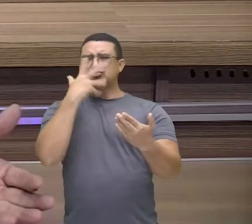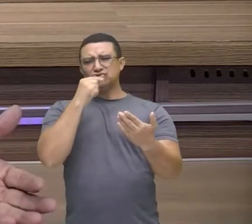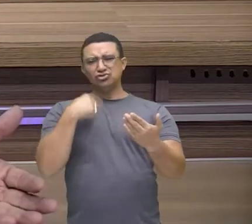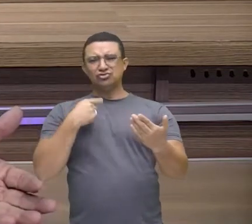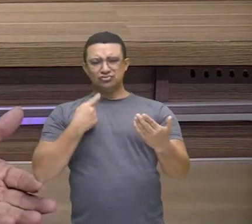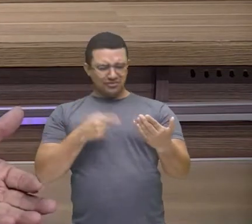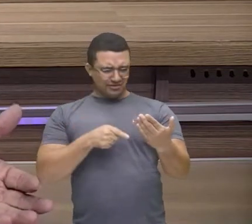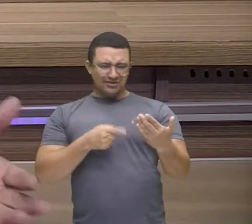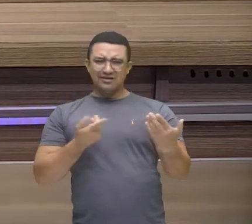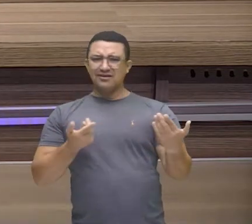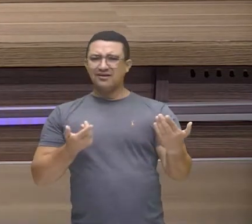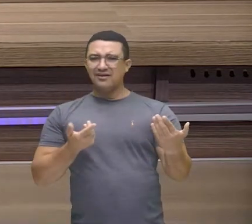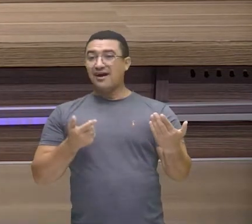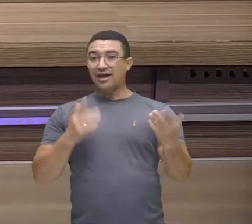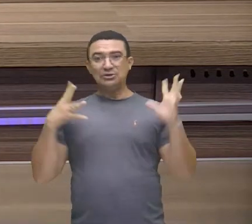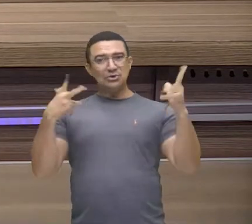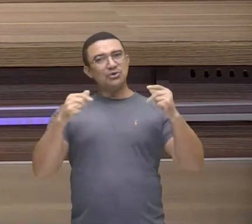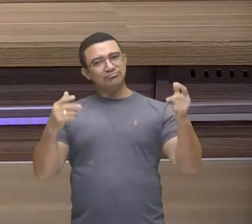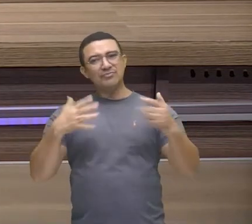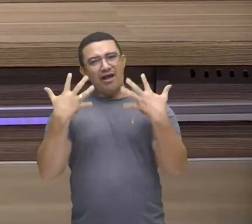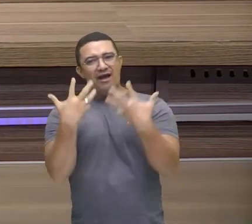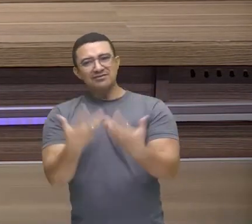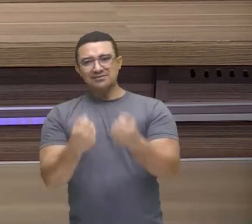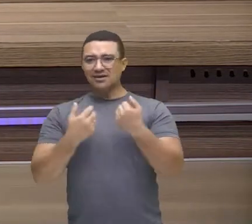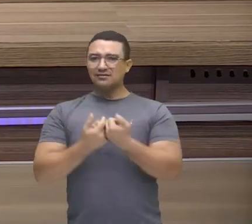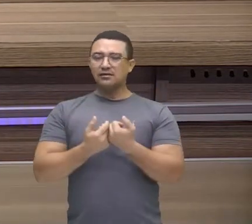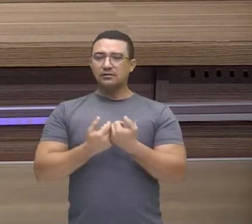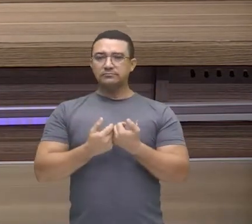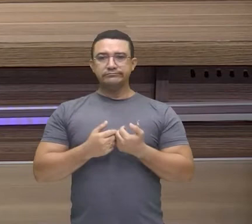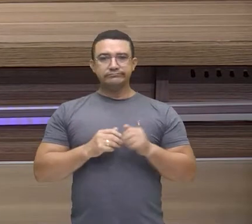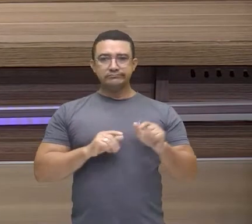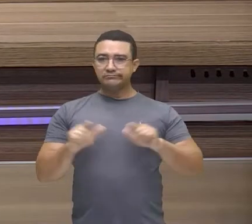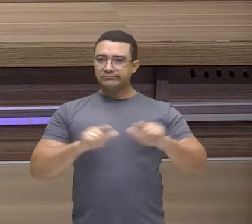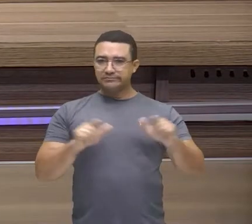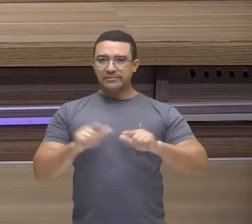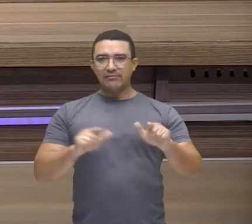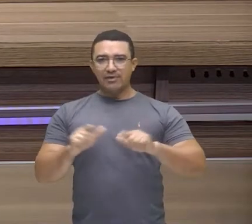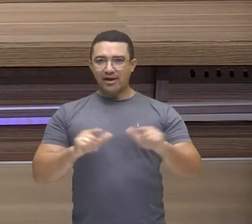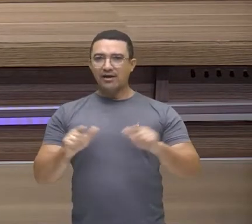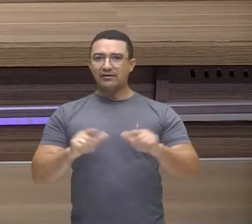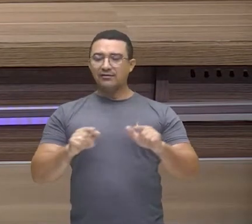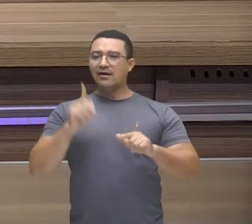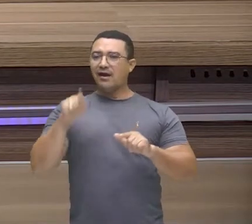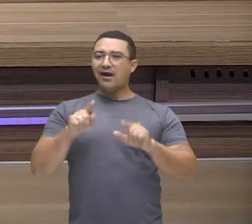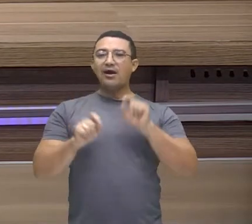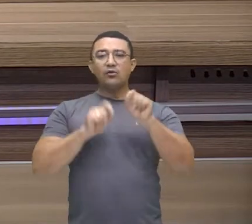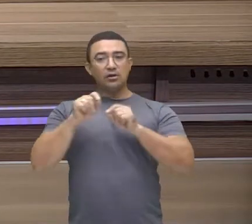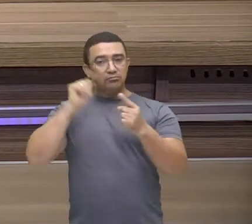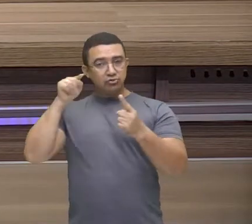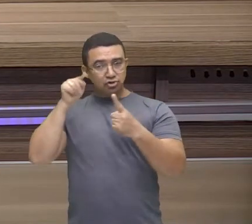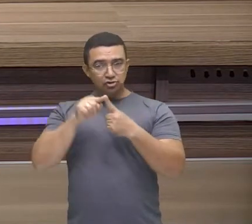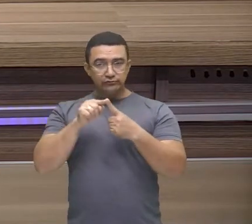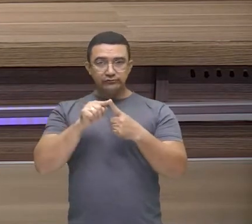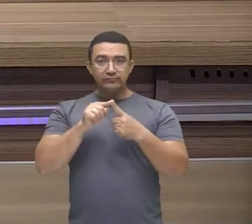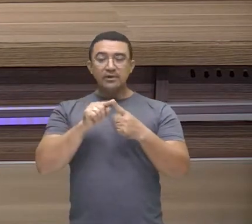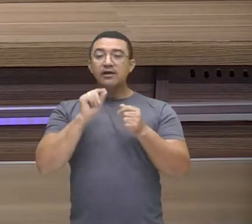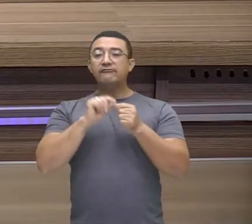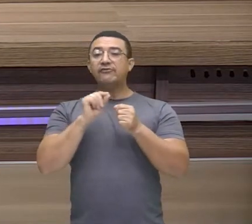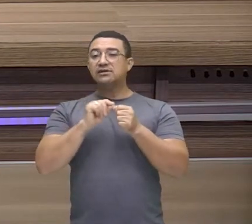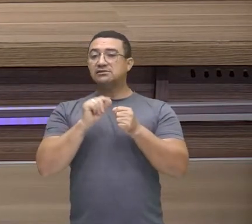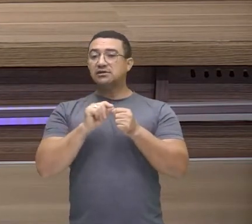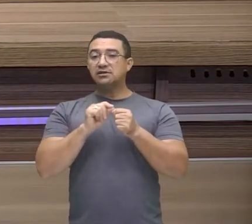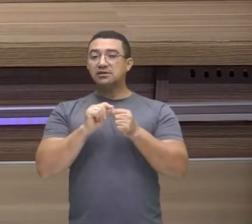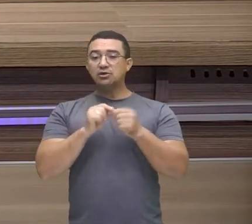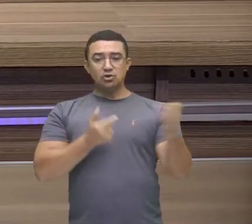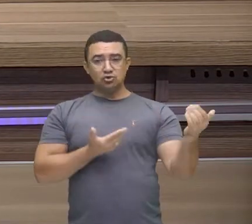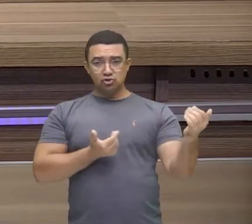estaca zero. Sabe? Quer dizer, o nosso trabalho e a nossa missão é tentar fazer com que esses